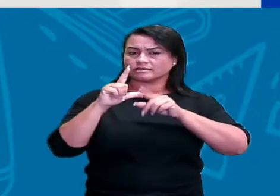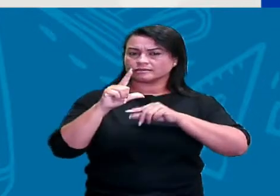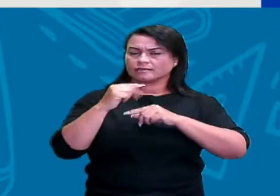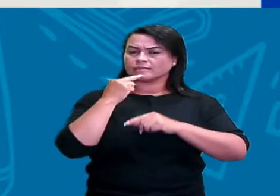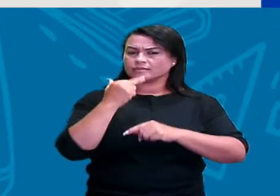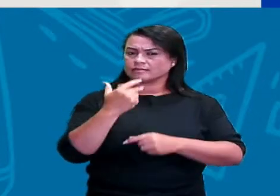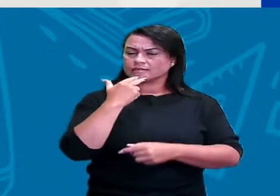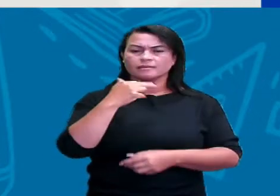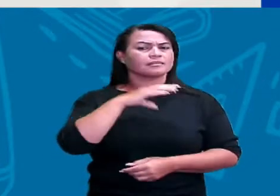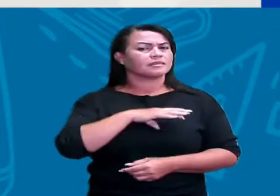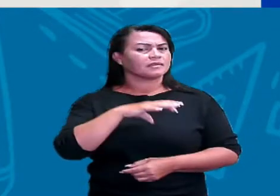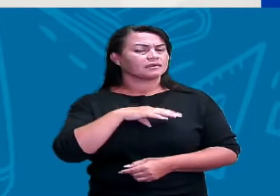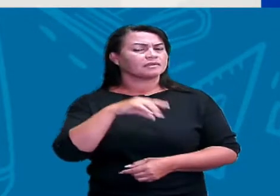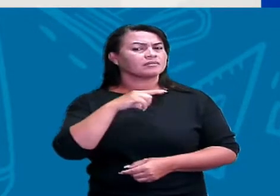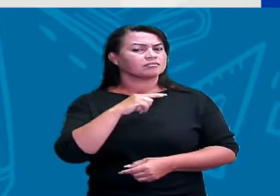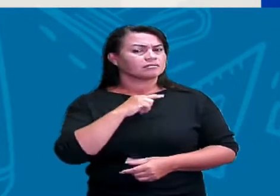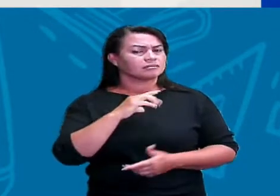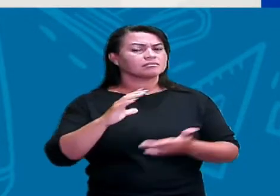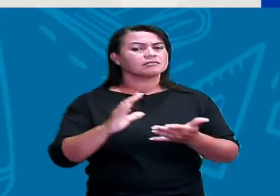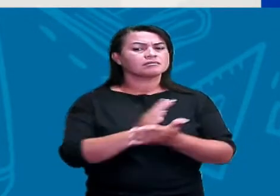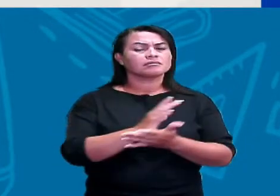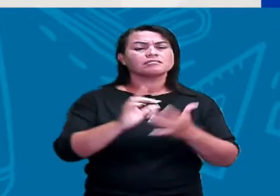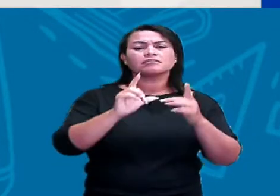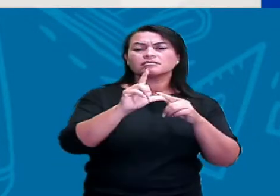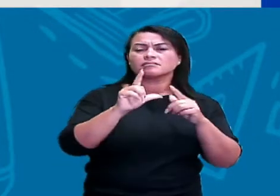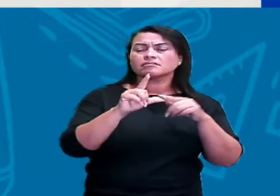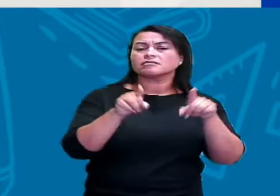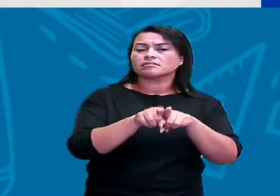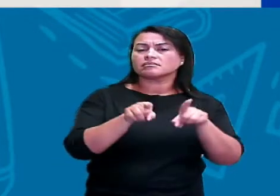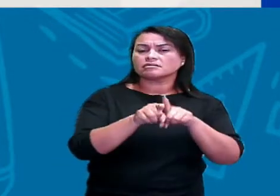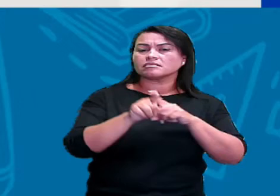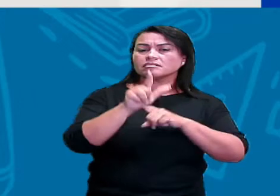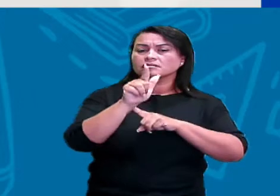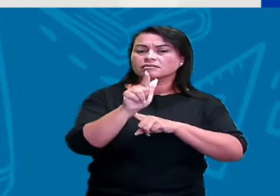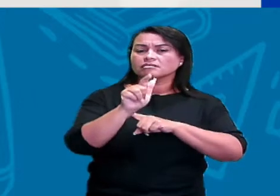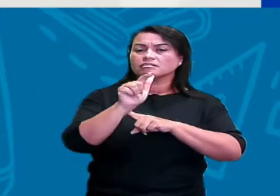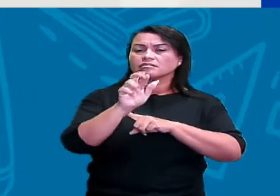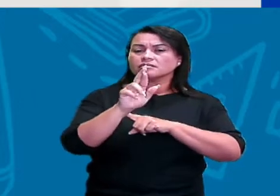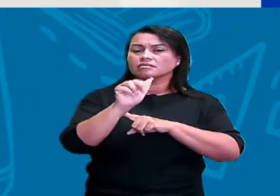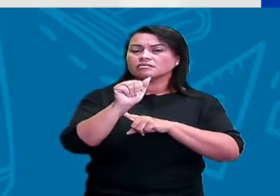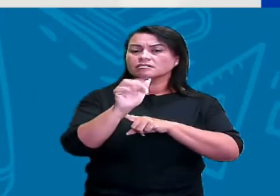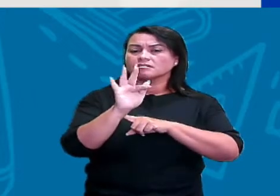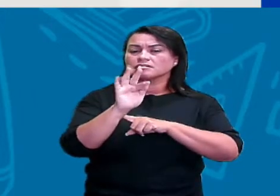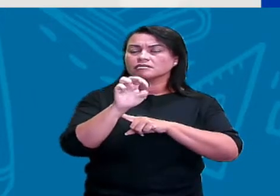língua portuguesa, existem letras e grafemas com apenas uma correspondência